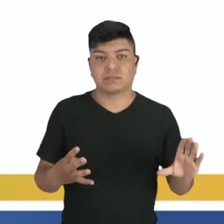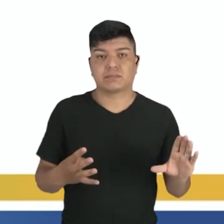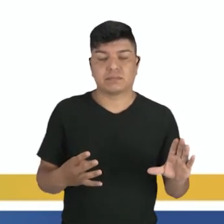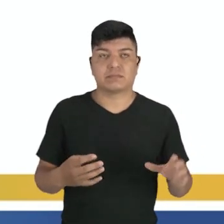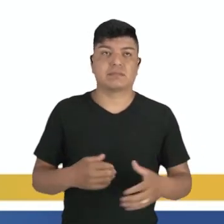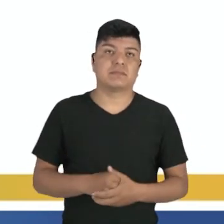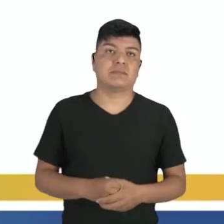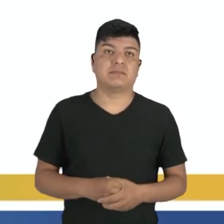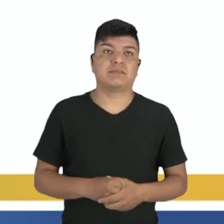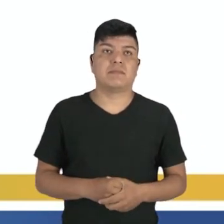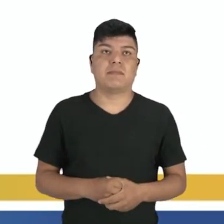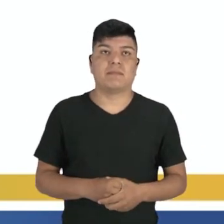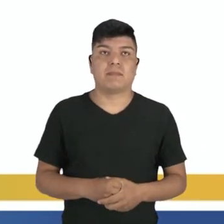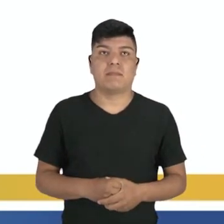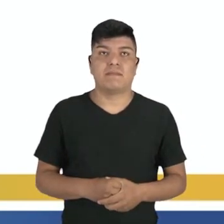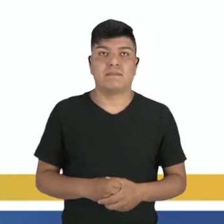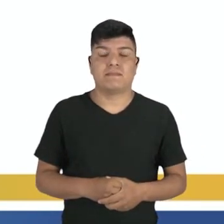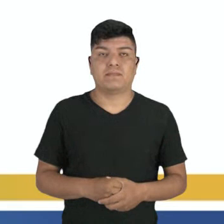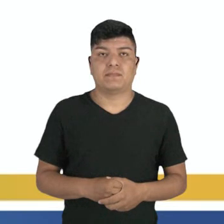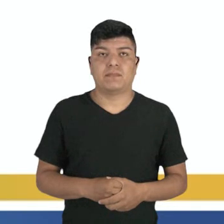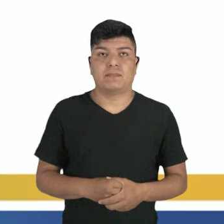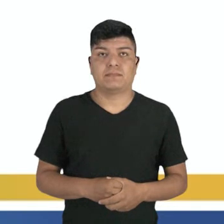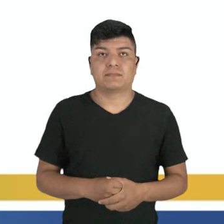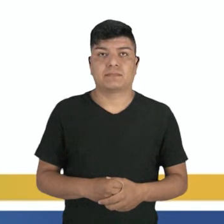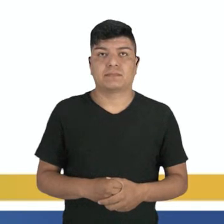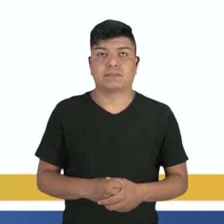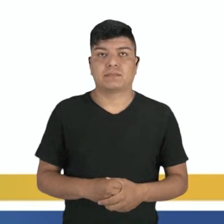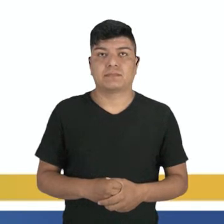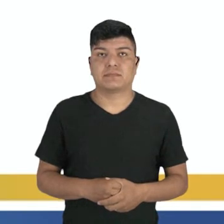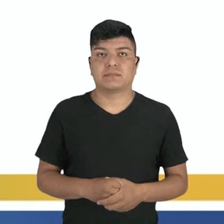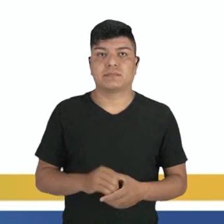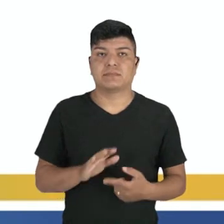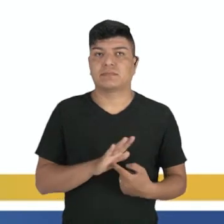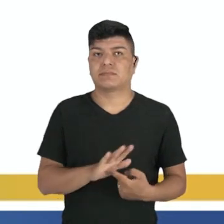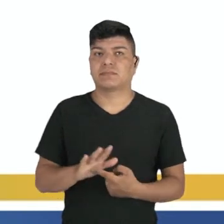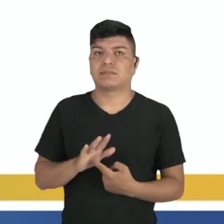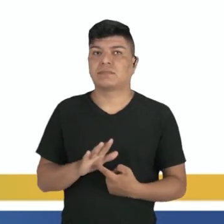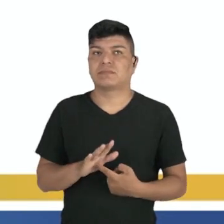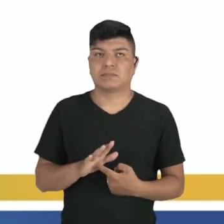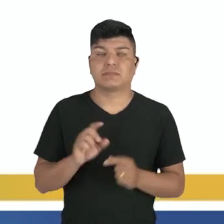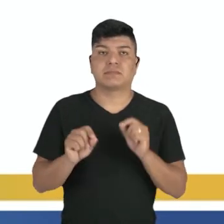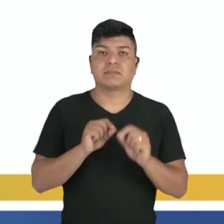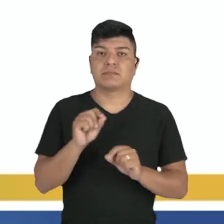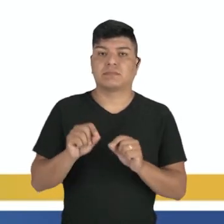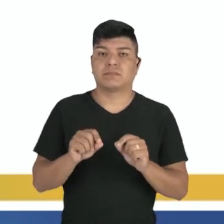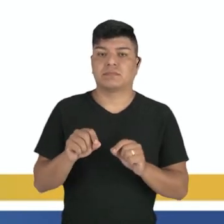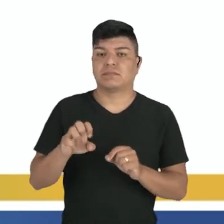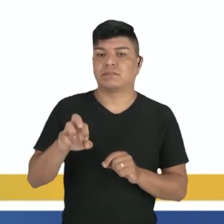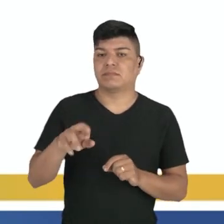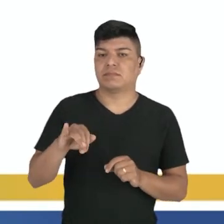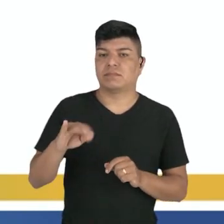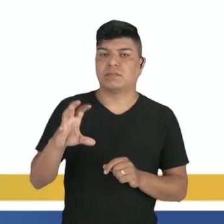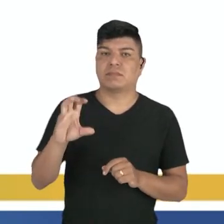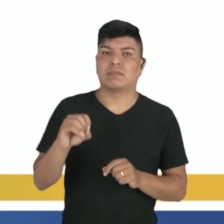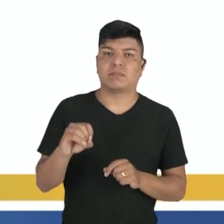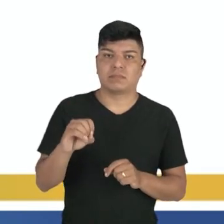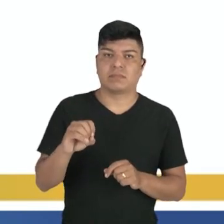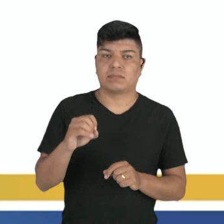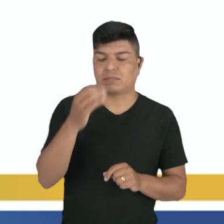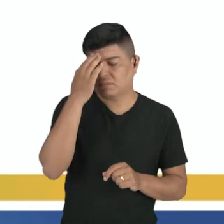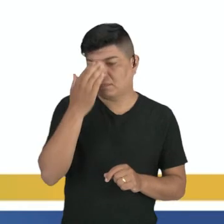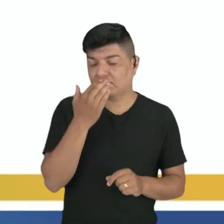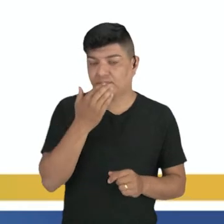ser de escárnio, né? Qual delas, né? Ela demonstra o sofrimento do eu lírico no verso, em mim começou o grande aborrecimento